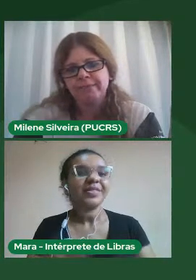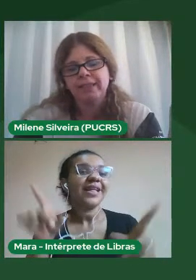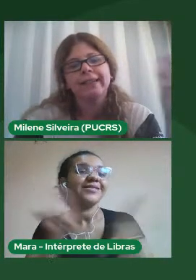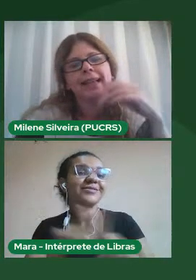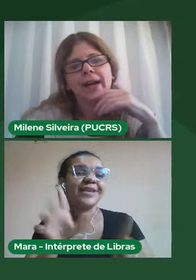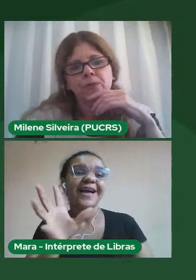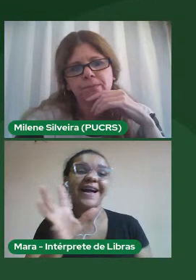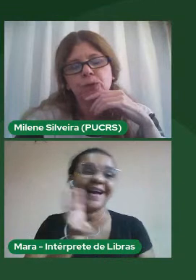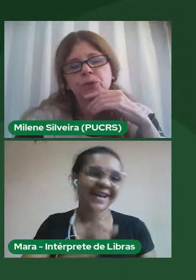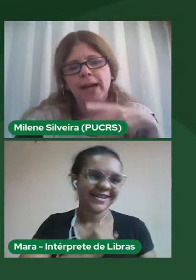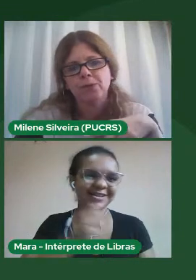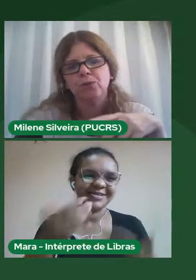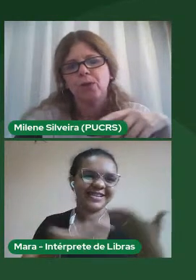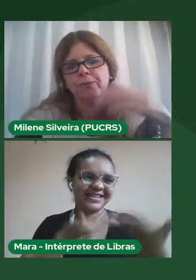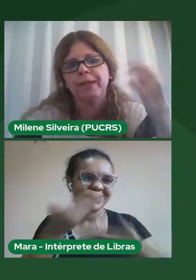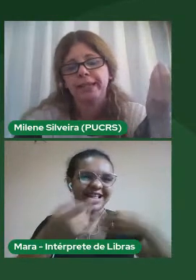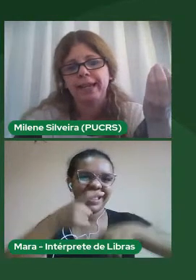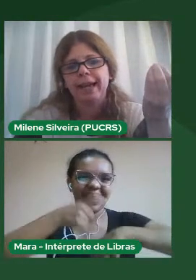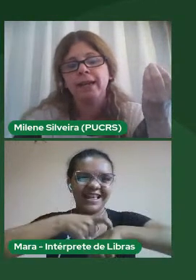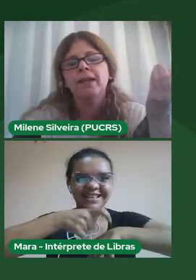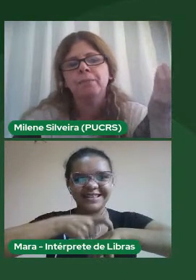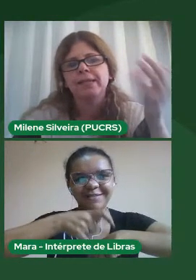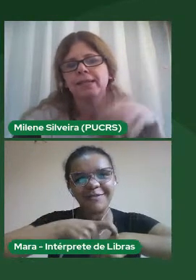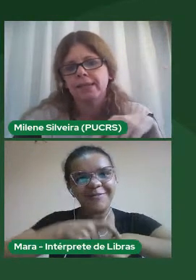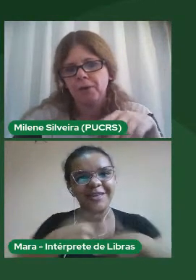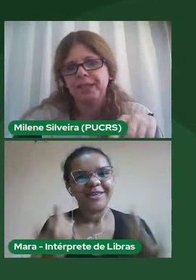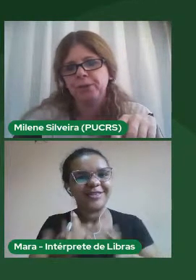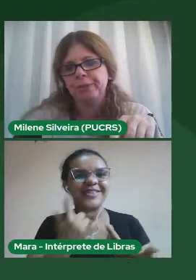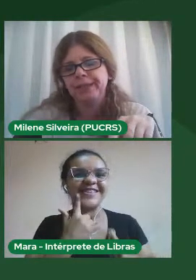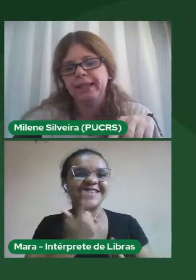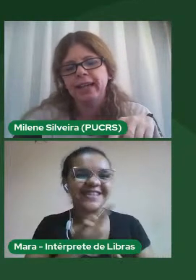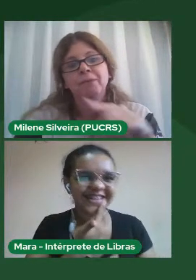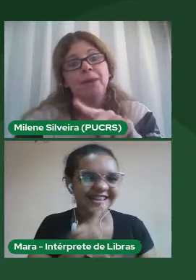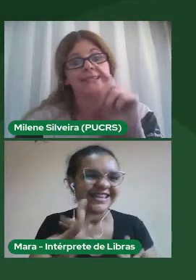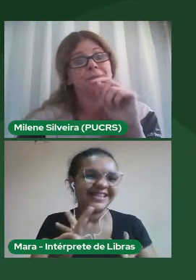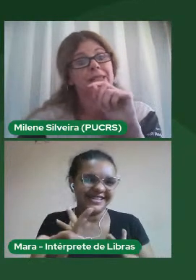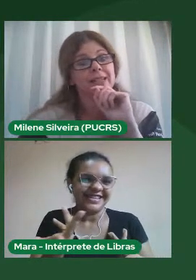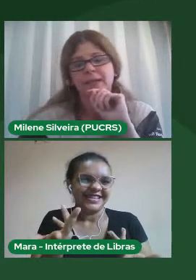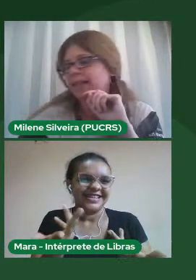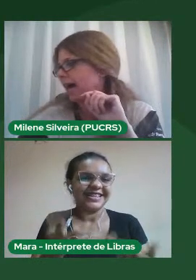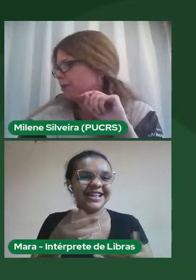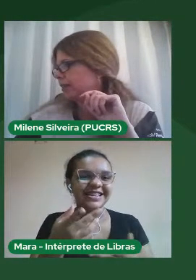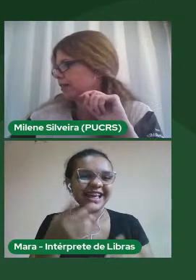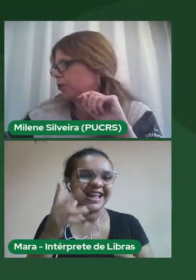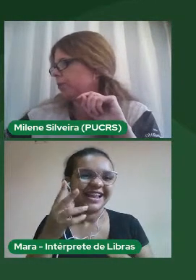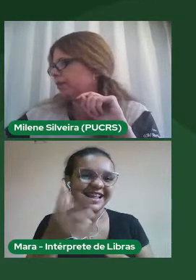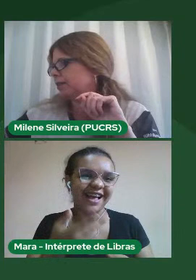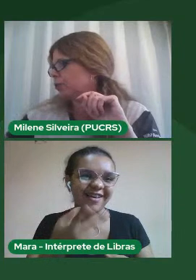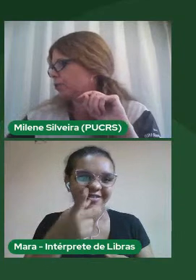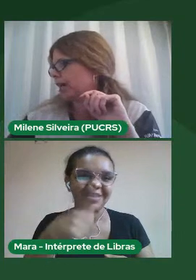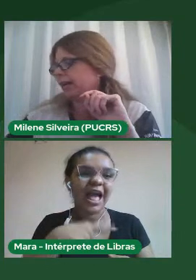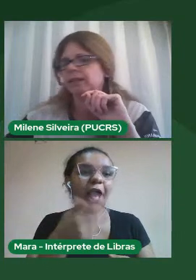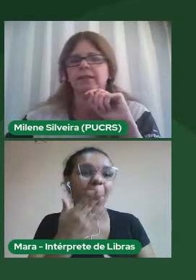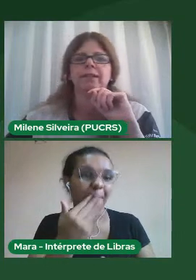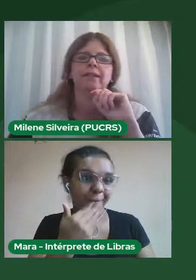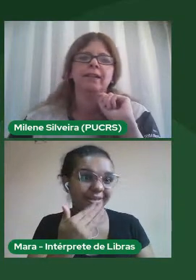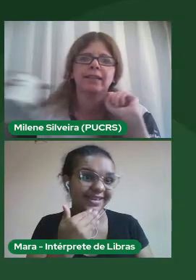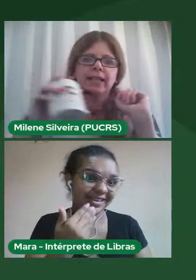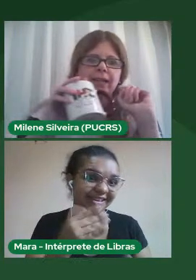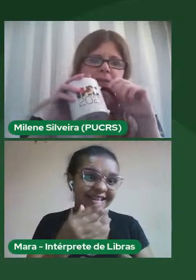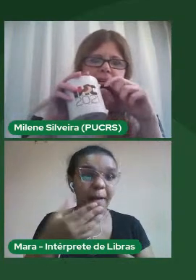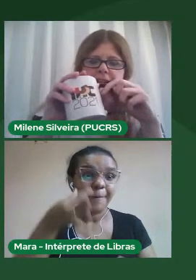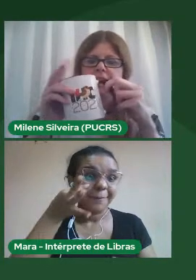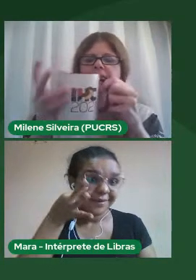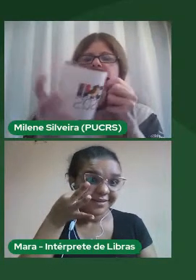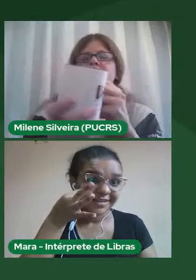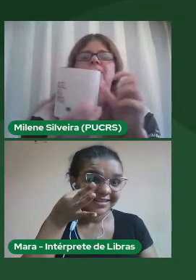breaks. Claro, muito mais quando o coffee break é presencial e tem comida, né? Mas as meninas mandaram, né? Tá... Opa, cadê meu caneca?